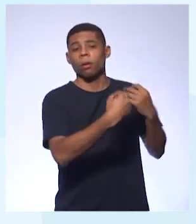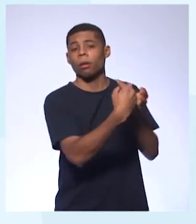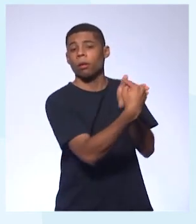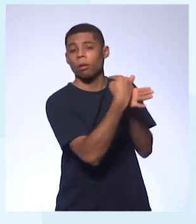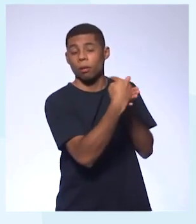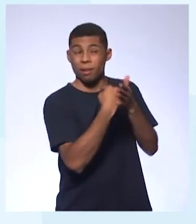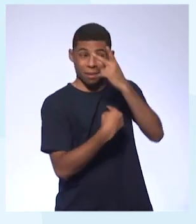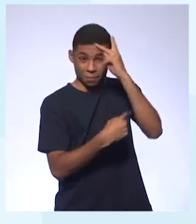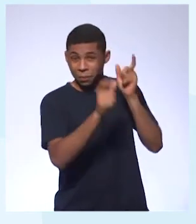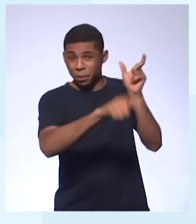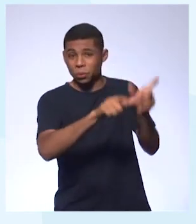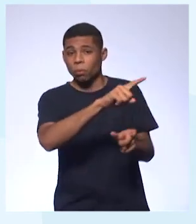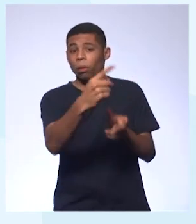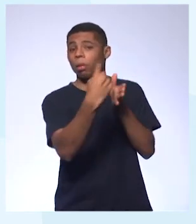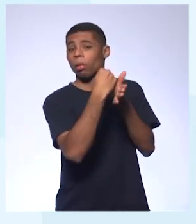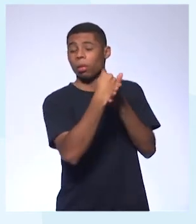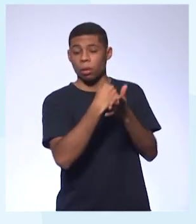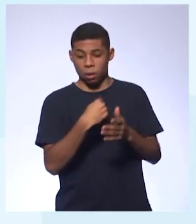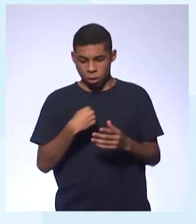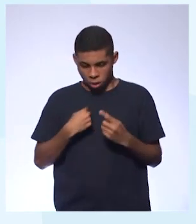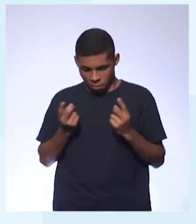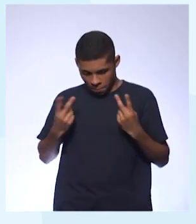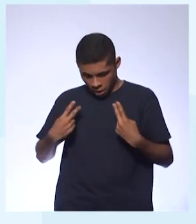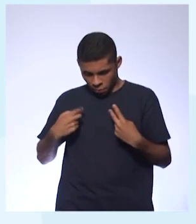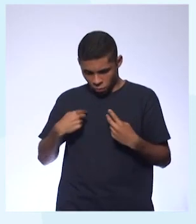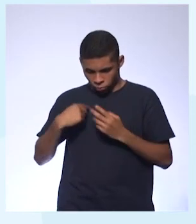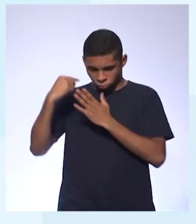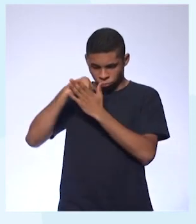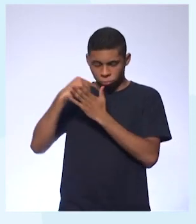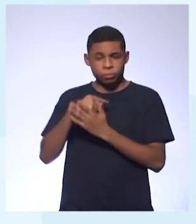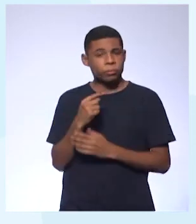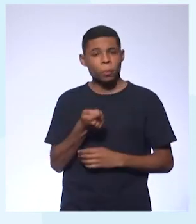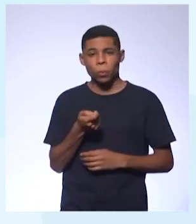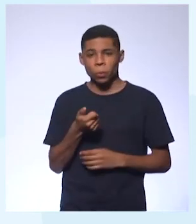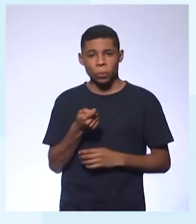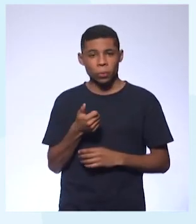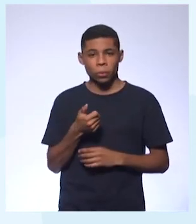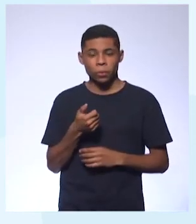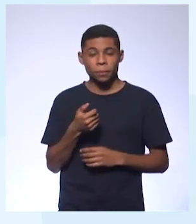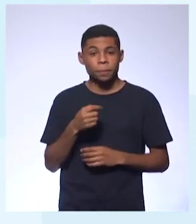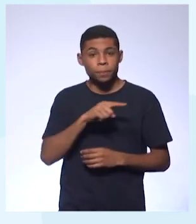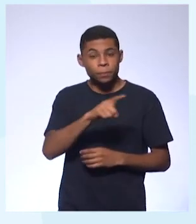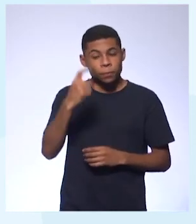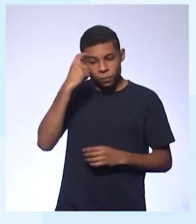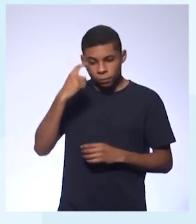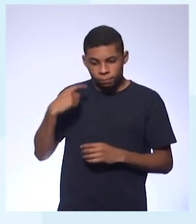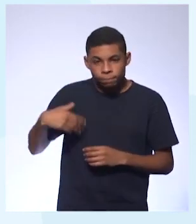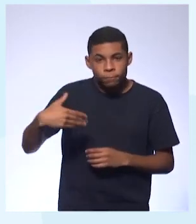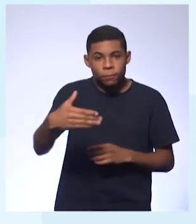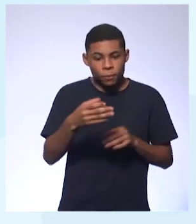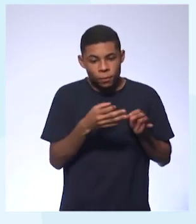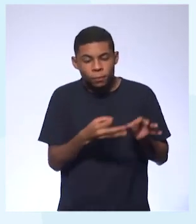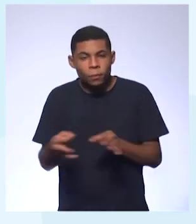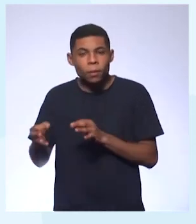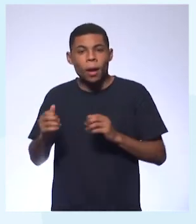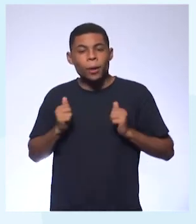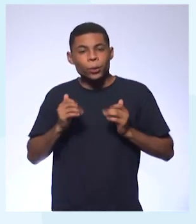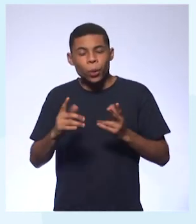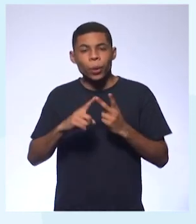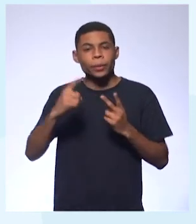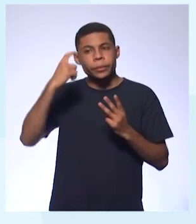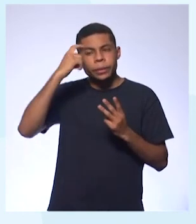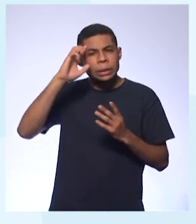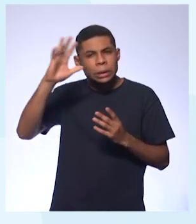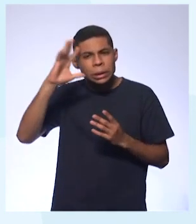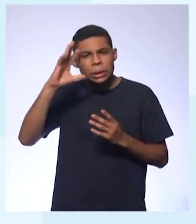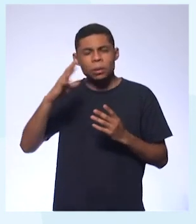examinados pelos outros e não por nós mesmos. Ao pensarmos em nossas rotinas, ações, omissões,